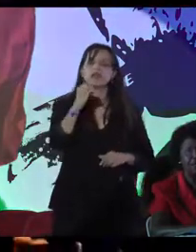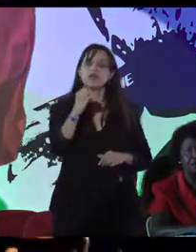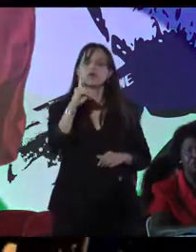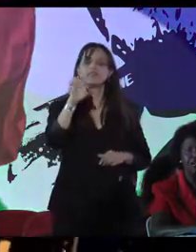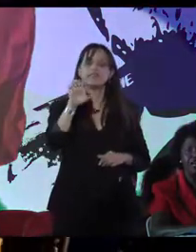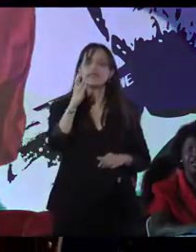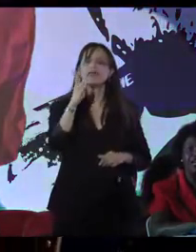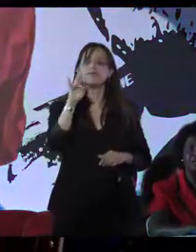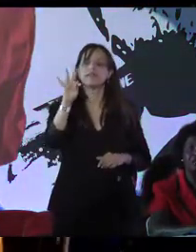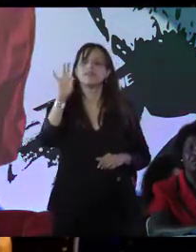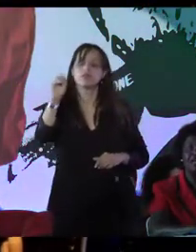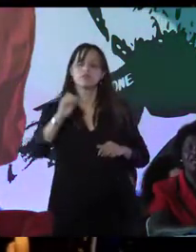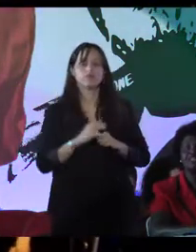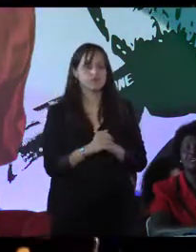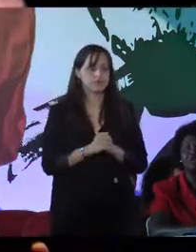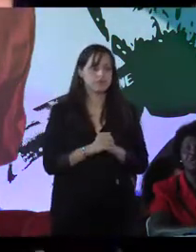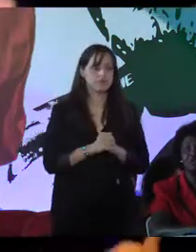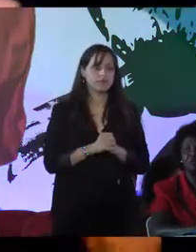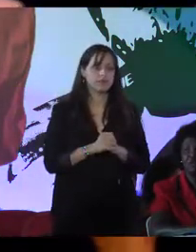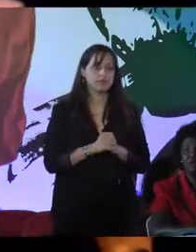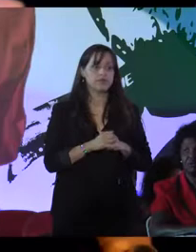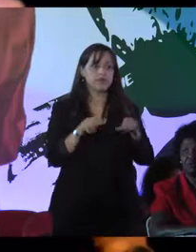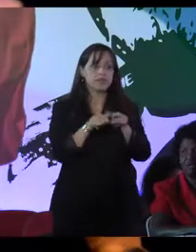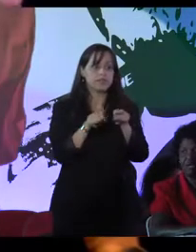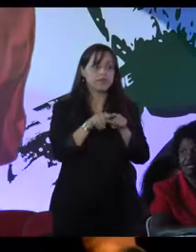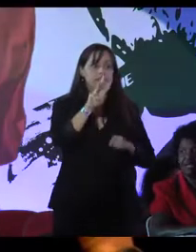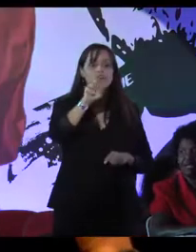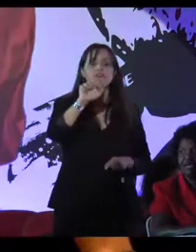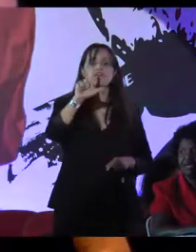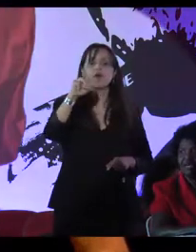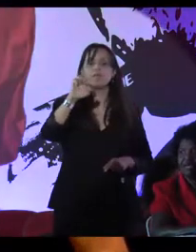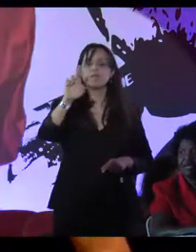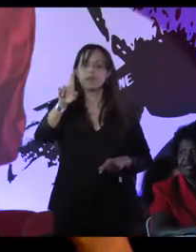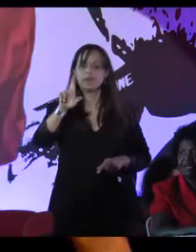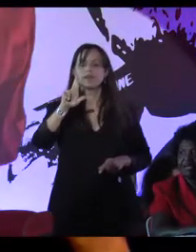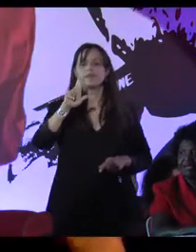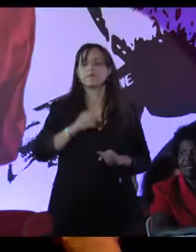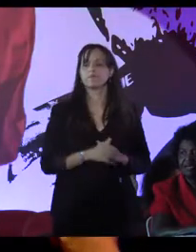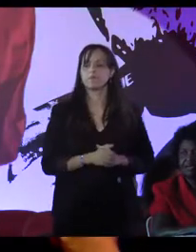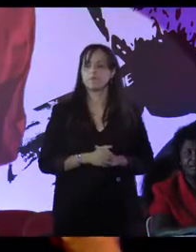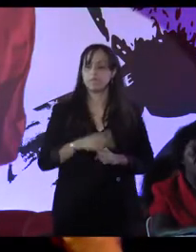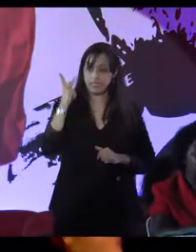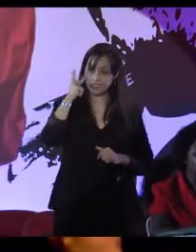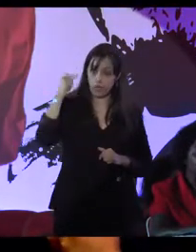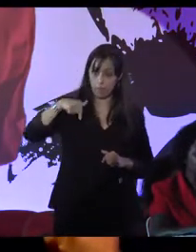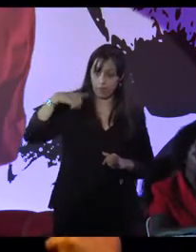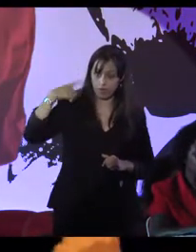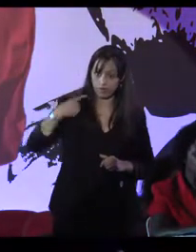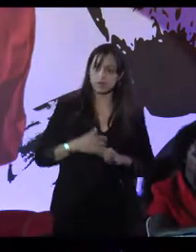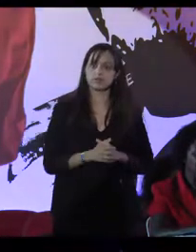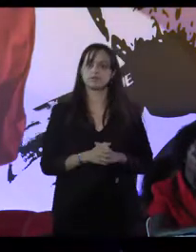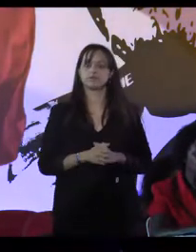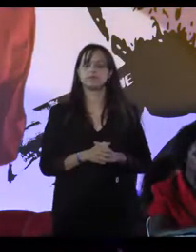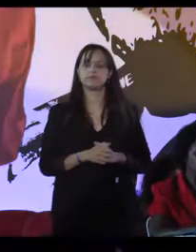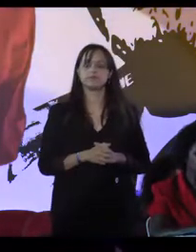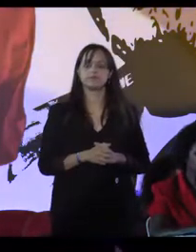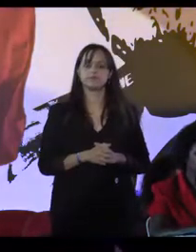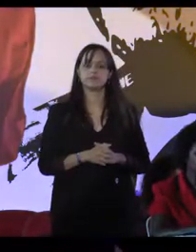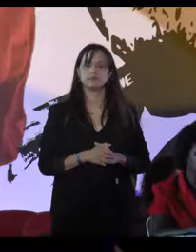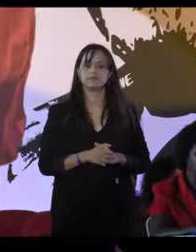do Acre, além disso, Valmir Pracidelli, nosso deputado de São Paulo, Nilton Tato, de São